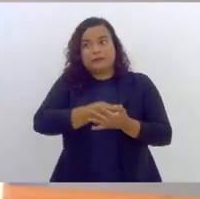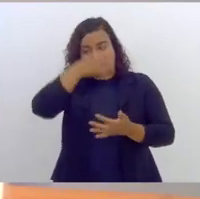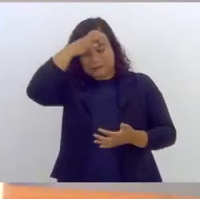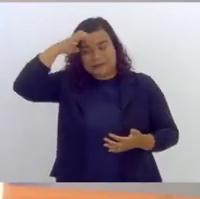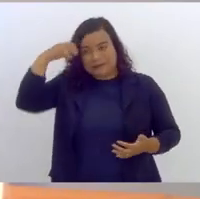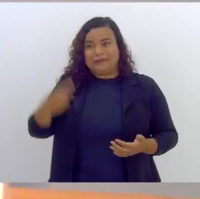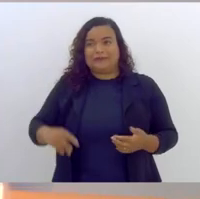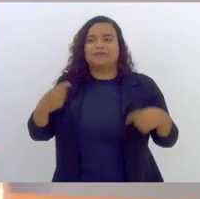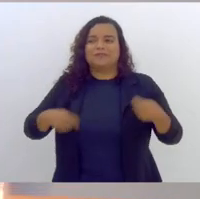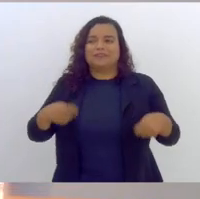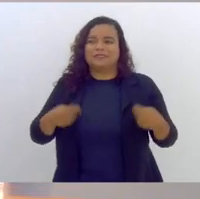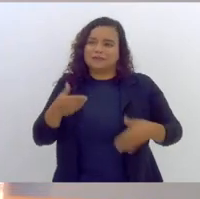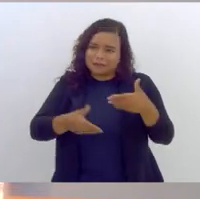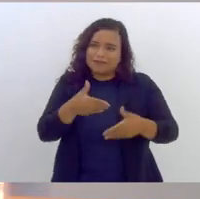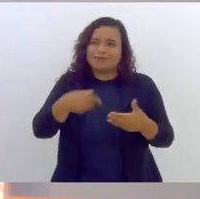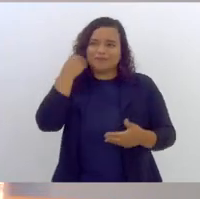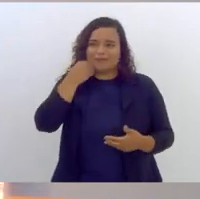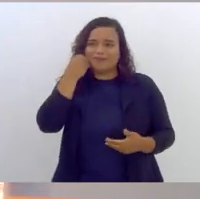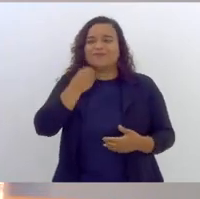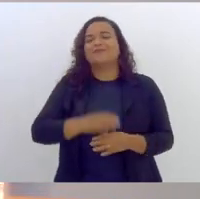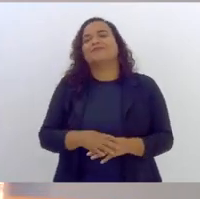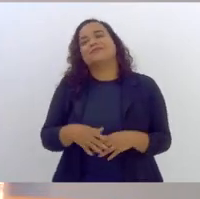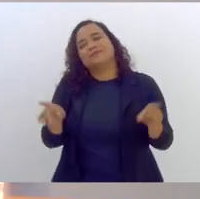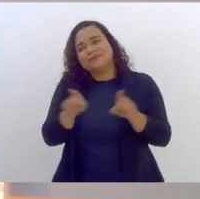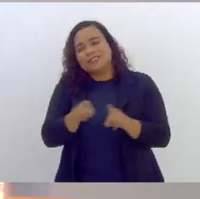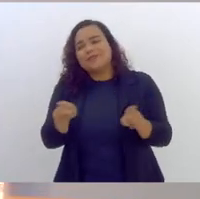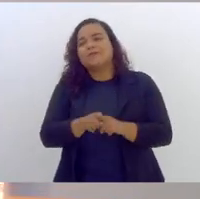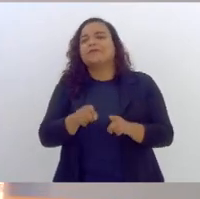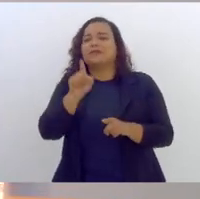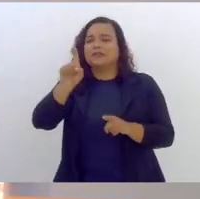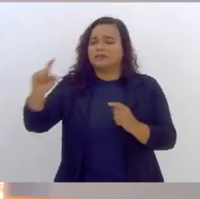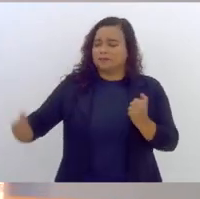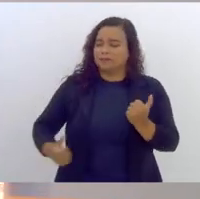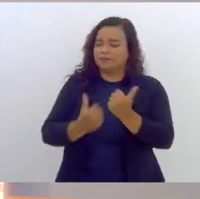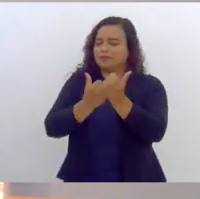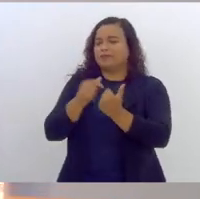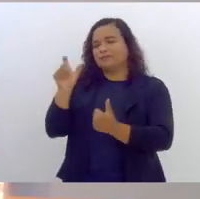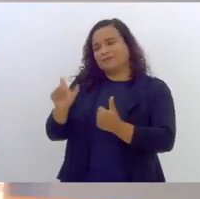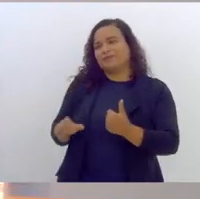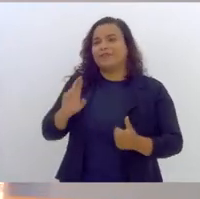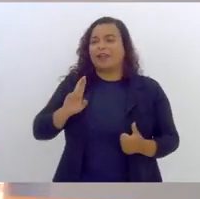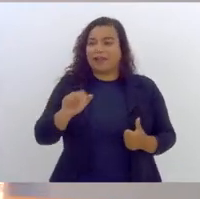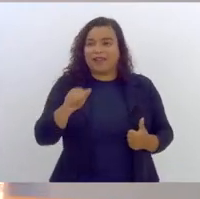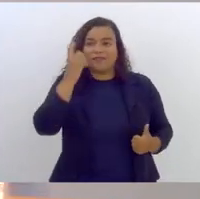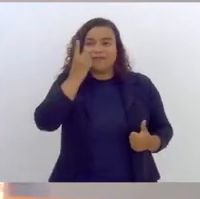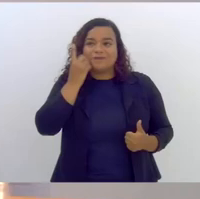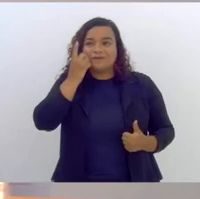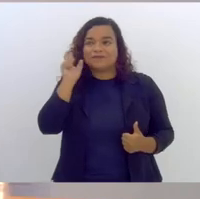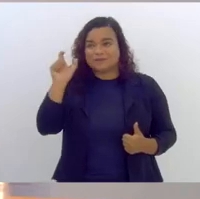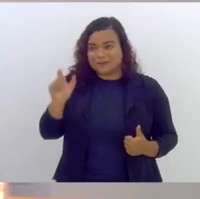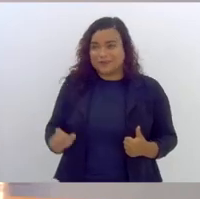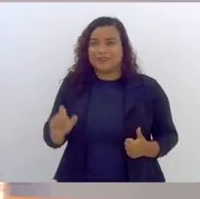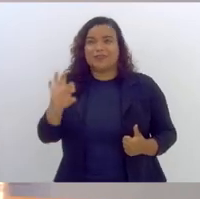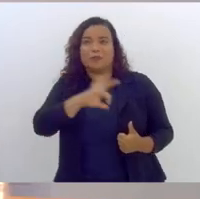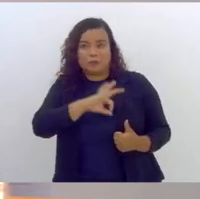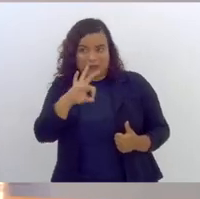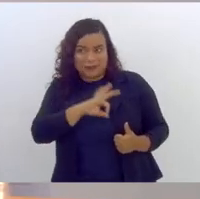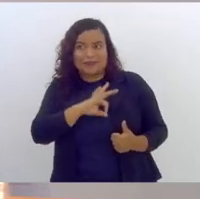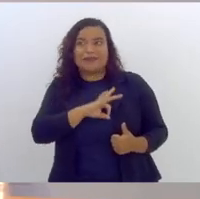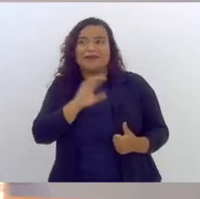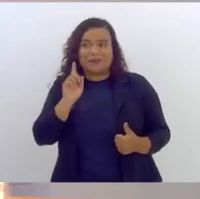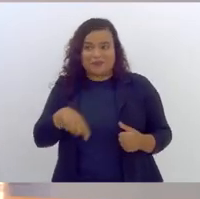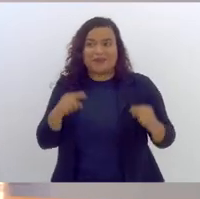vocês pudessem contar com meu apoio belíssimo iniciativa do Rodrigo Amorim né que é mais policial do que muitos Policiais